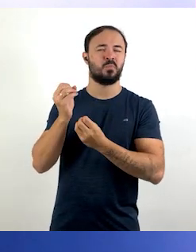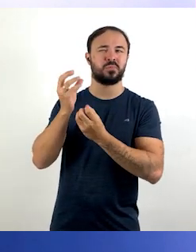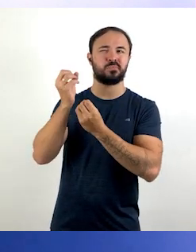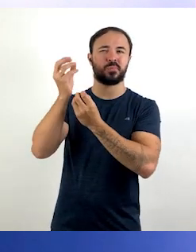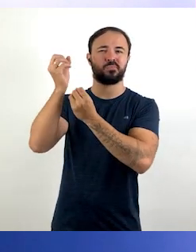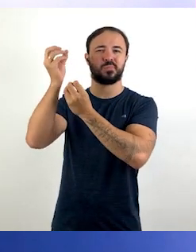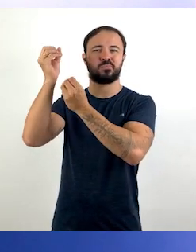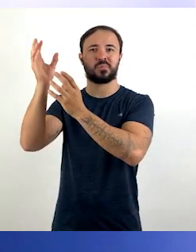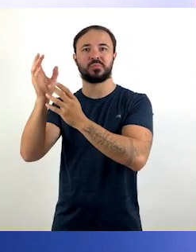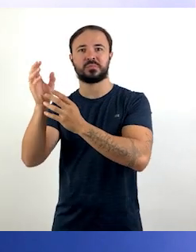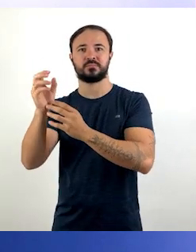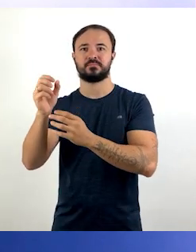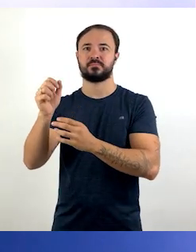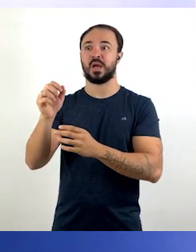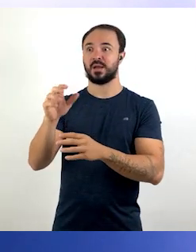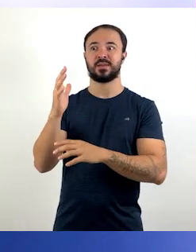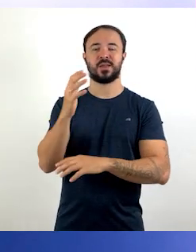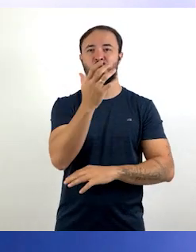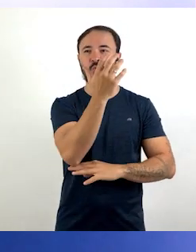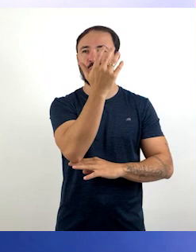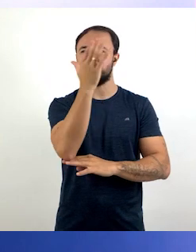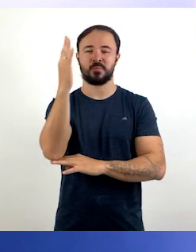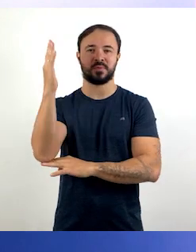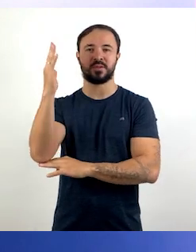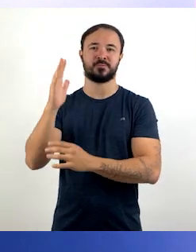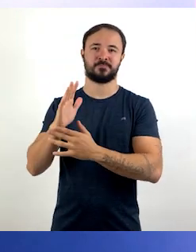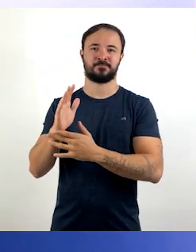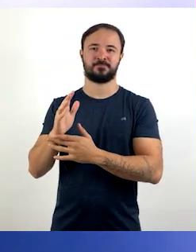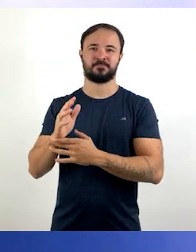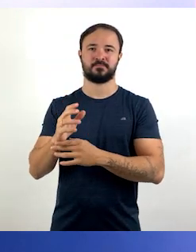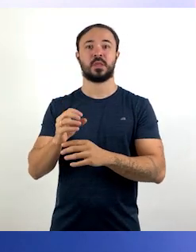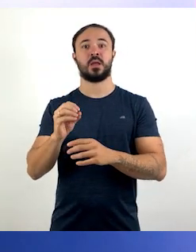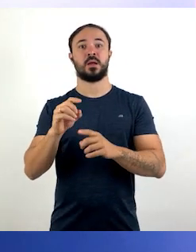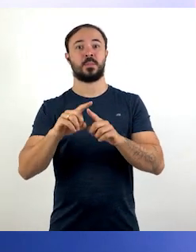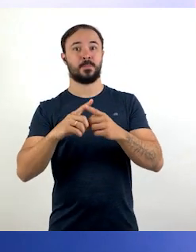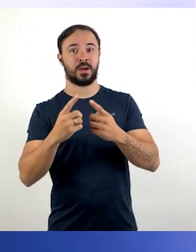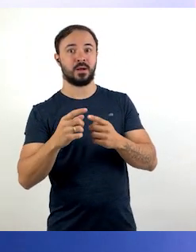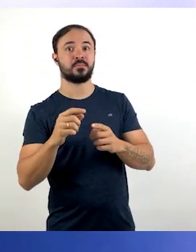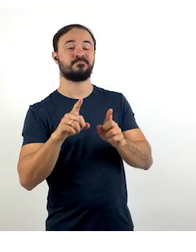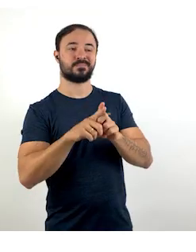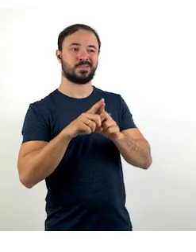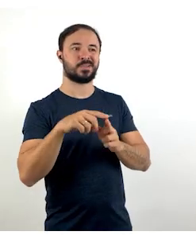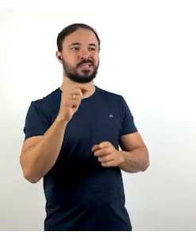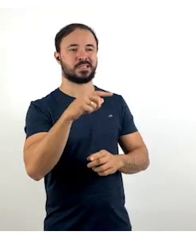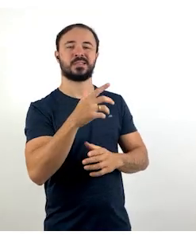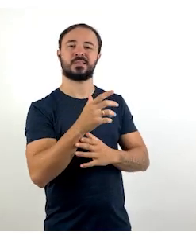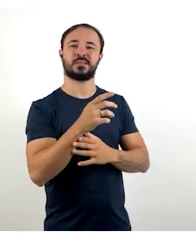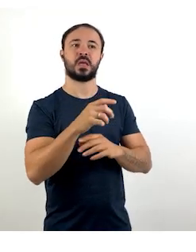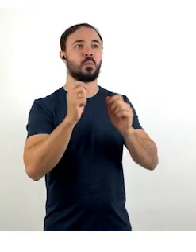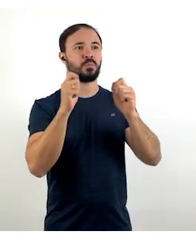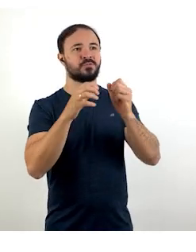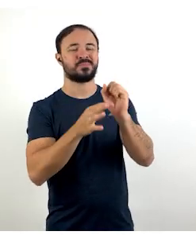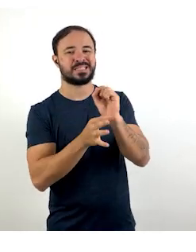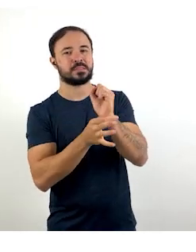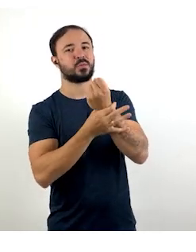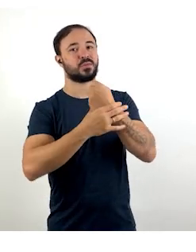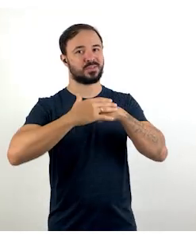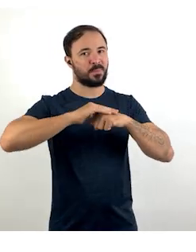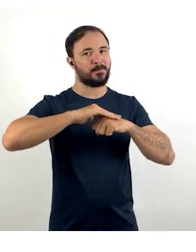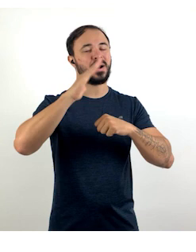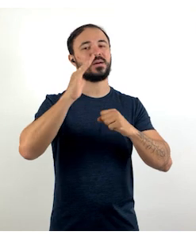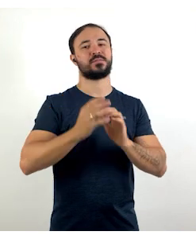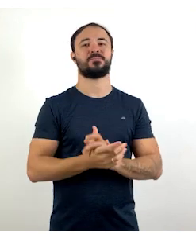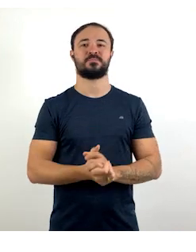objetos que utilizem o transporte, garante com que a segurança possa ser melhorada. Já a combustão externa tem